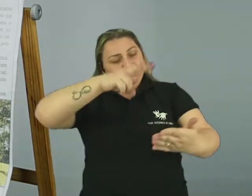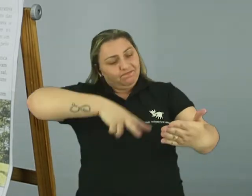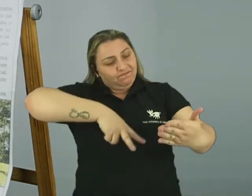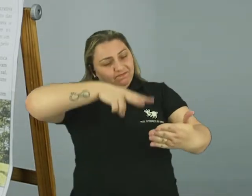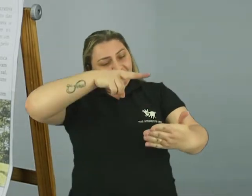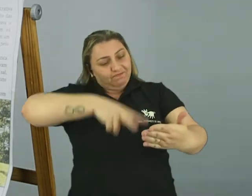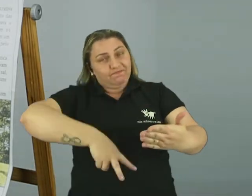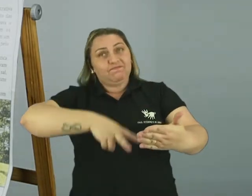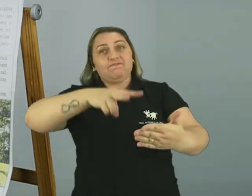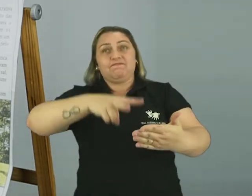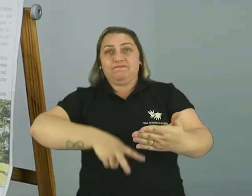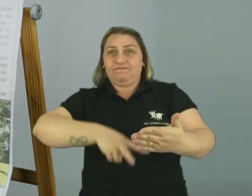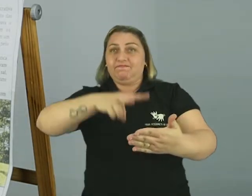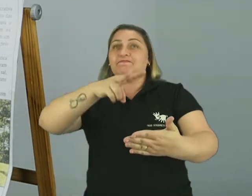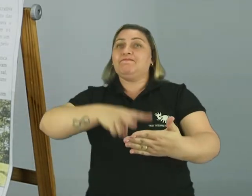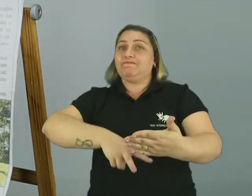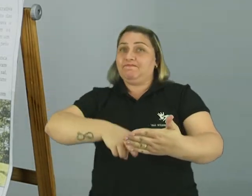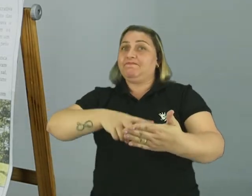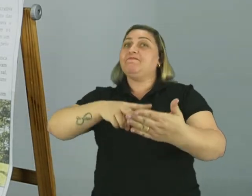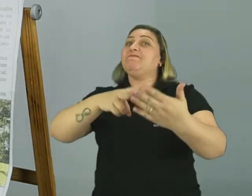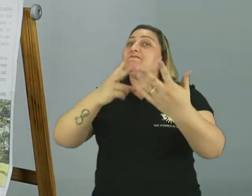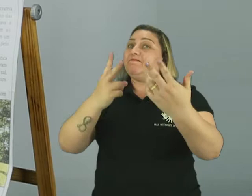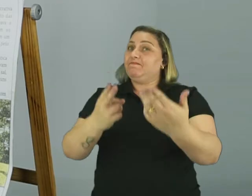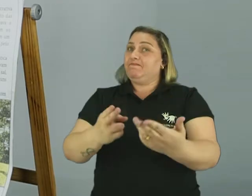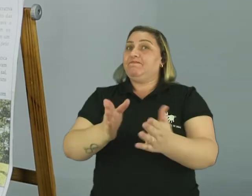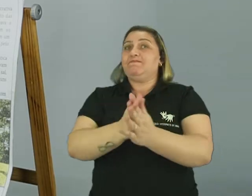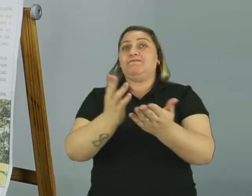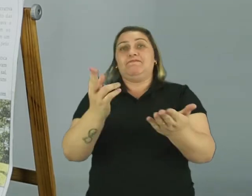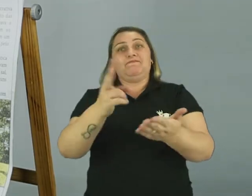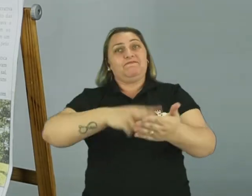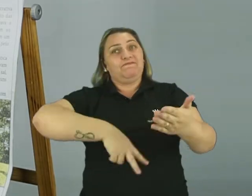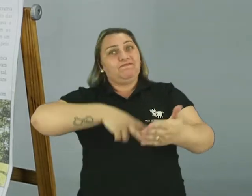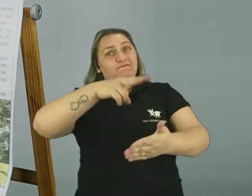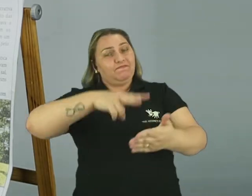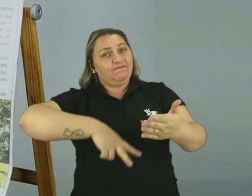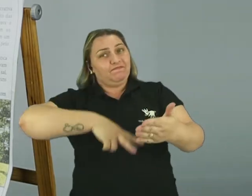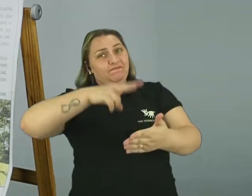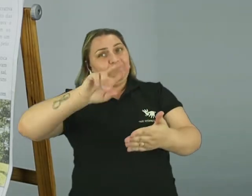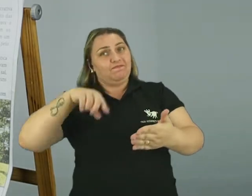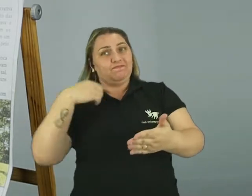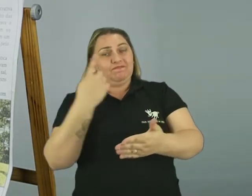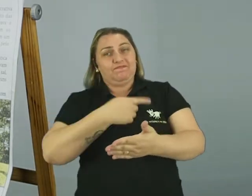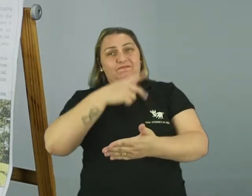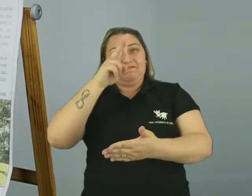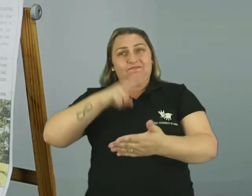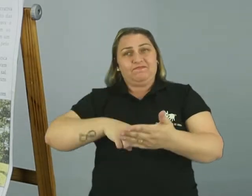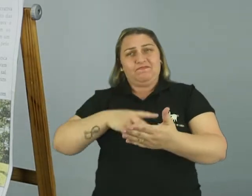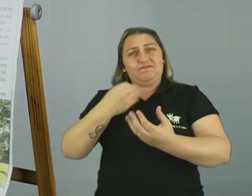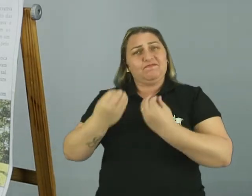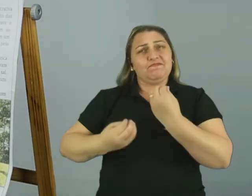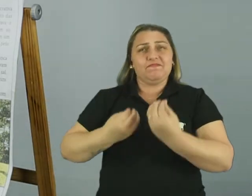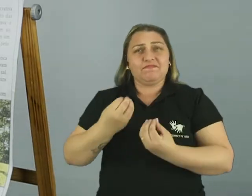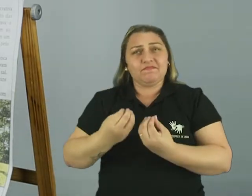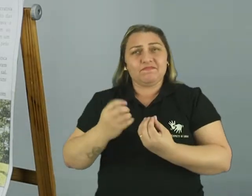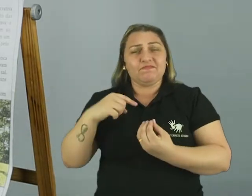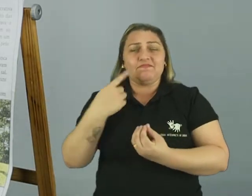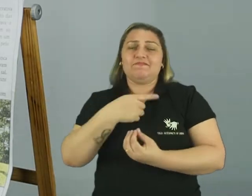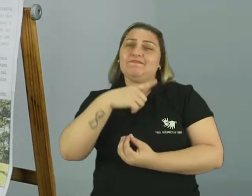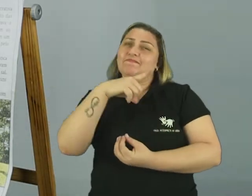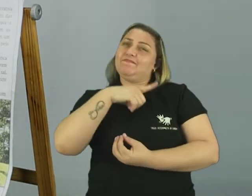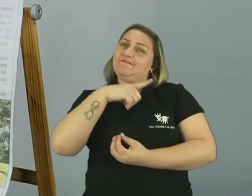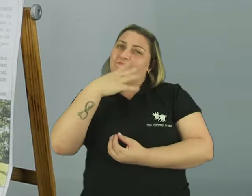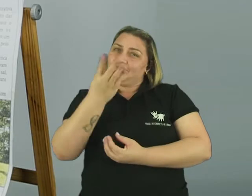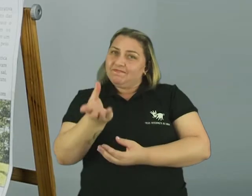Pois é, vamos fazer de conta que isso aqui é o nosso livro. Isso aqui é parte de um livro que nós vamos ler para quê? Para nós